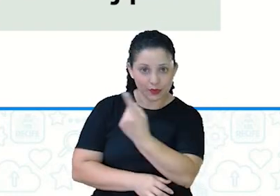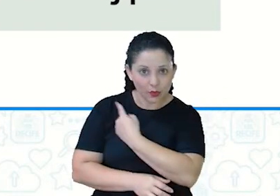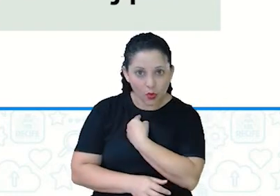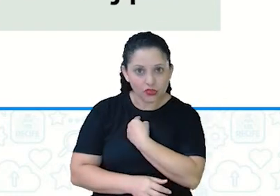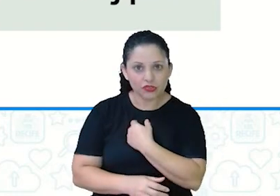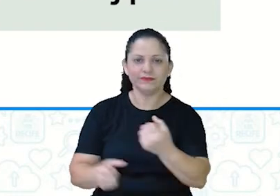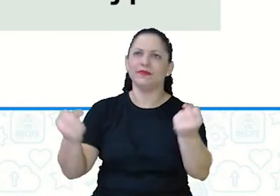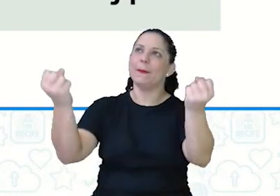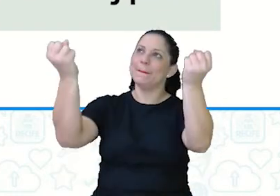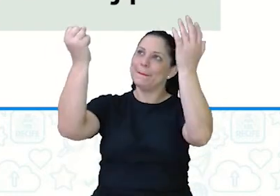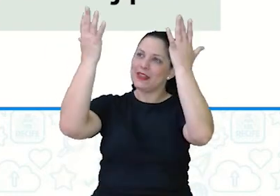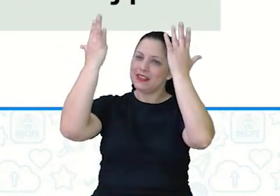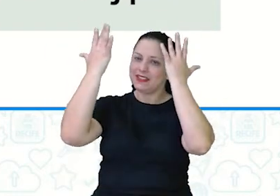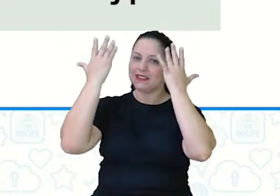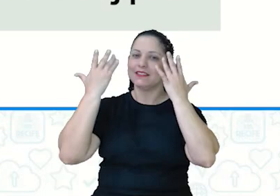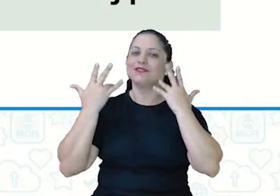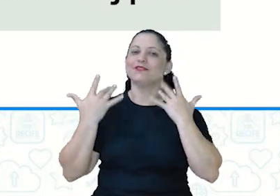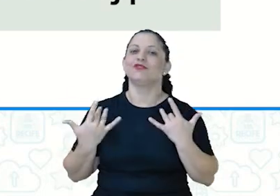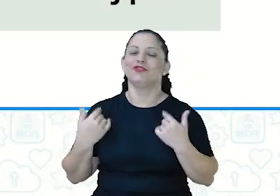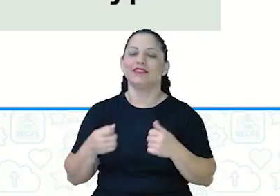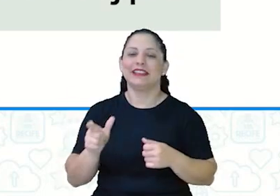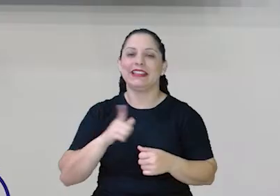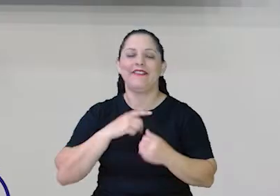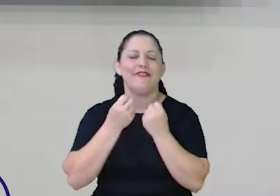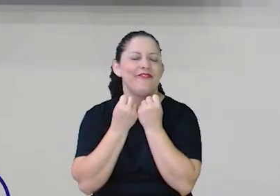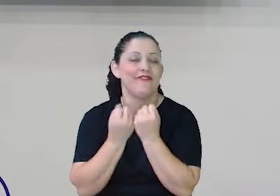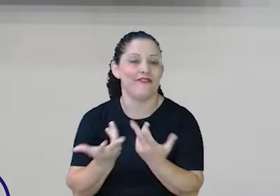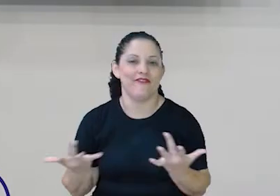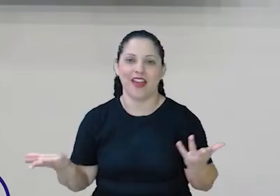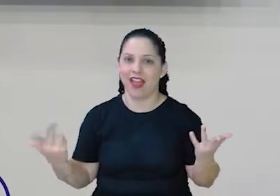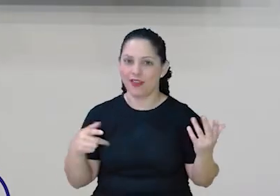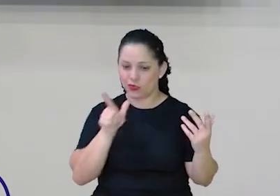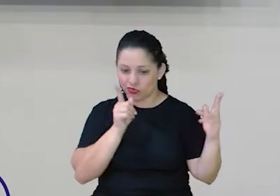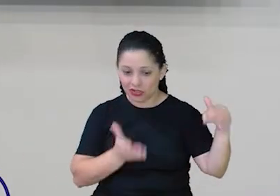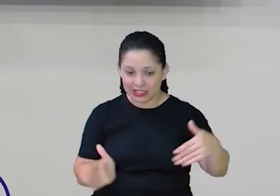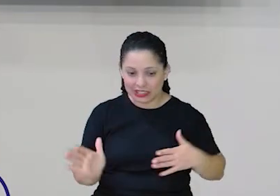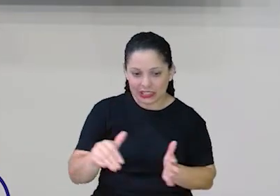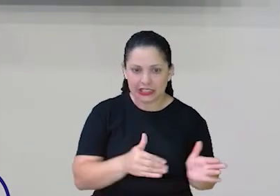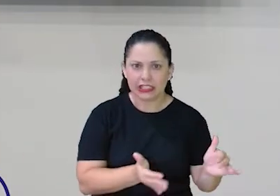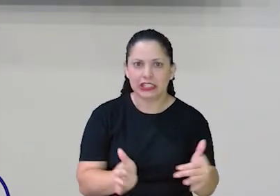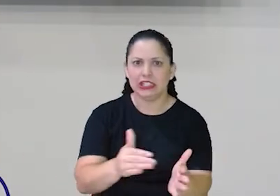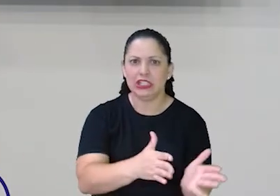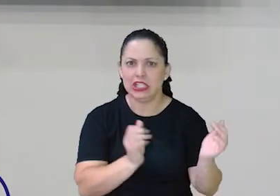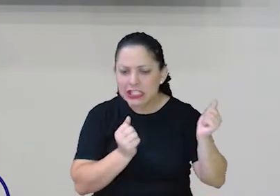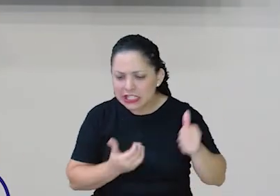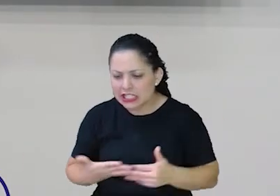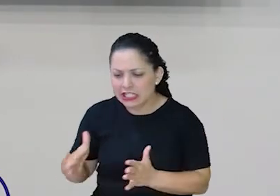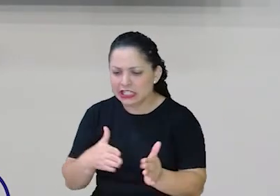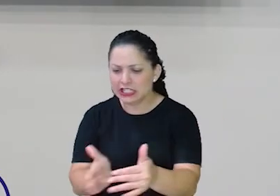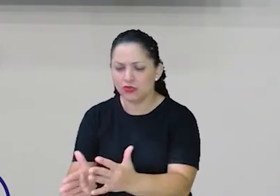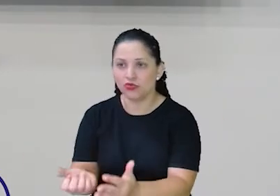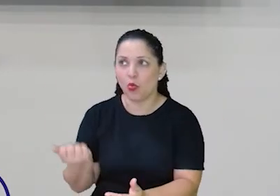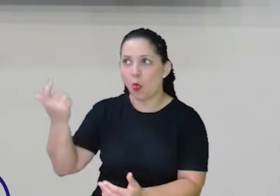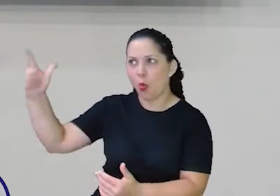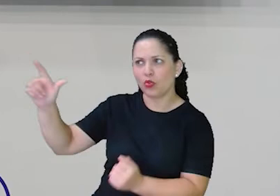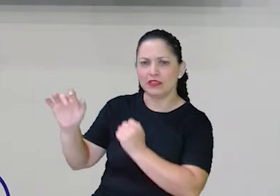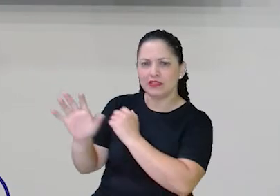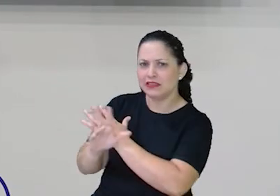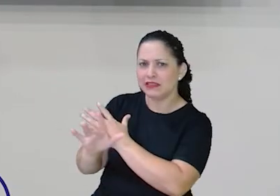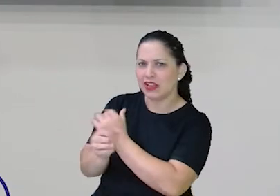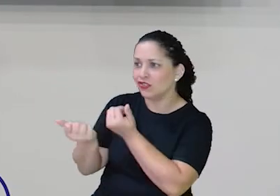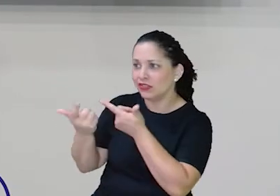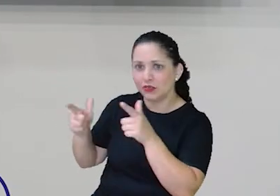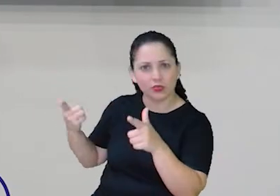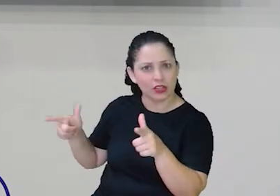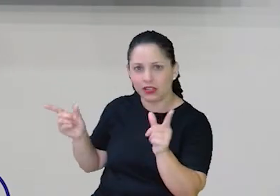pela natureza, porque tem vários rios, gente. Muitas cidades no planeta não têm essa quantidade de água que a gente tem aqui